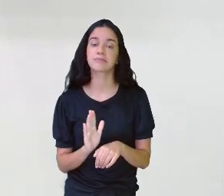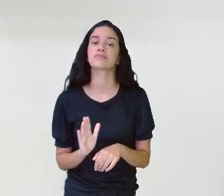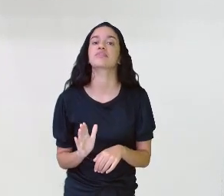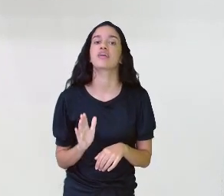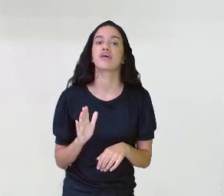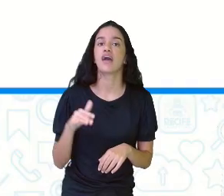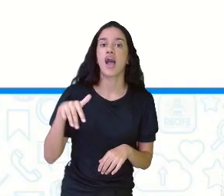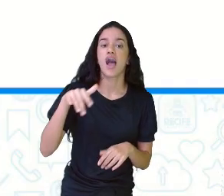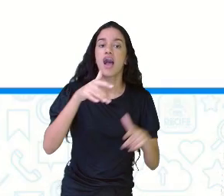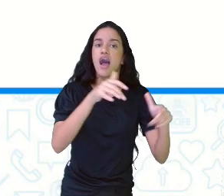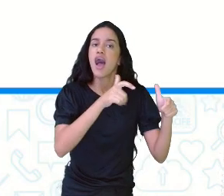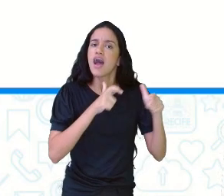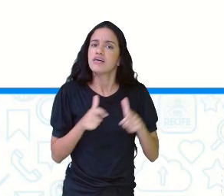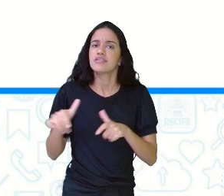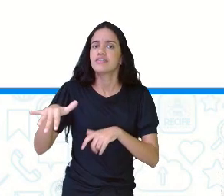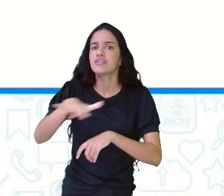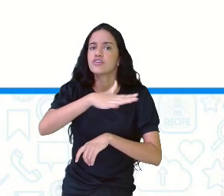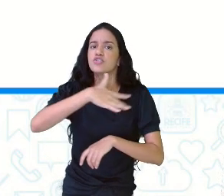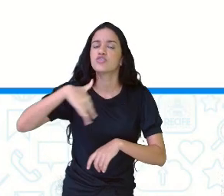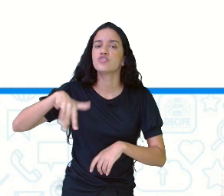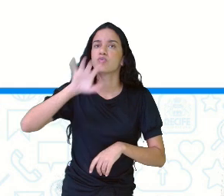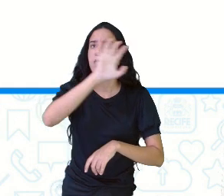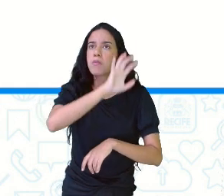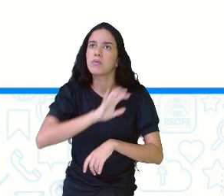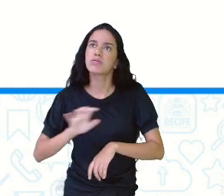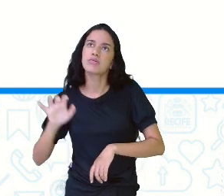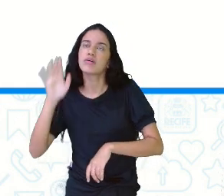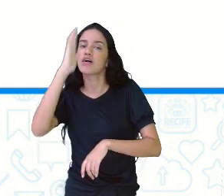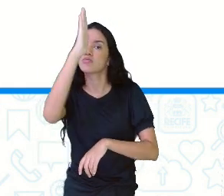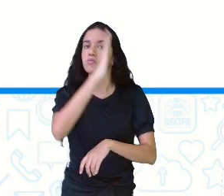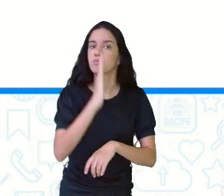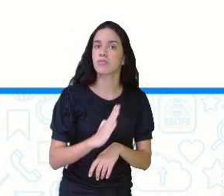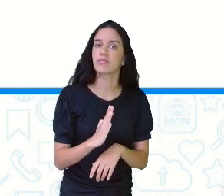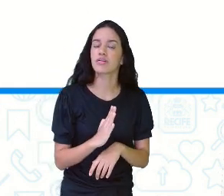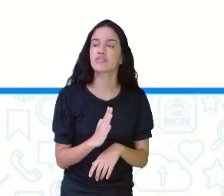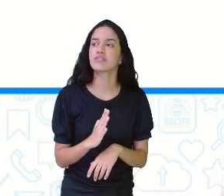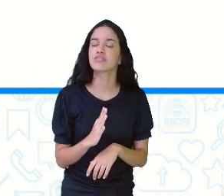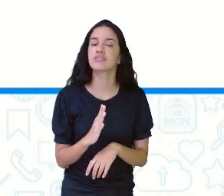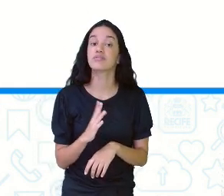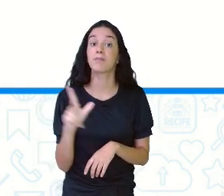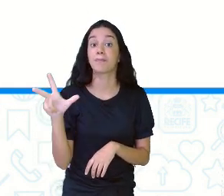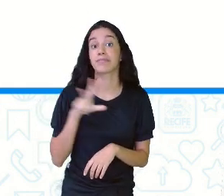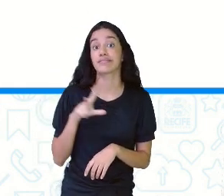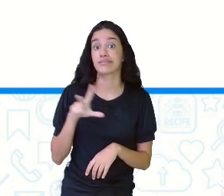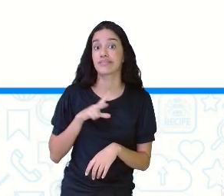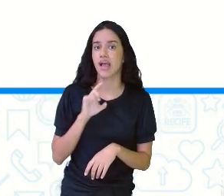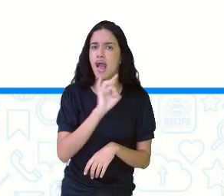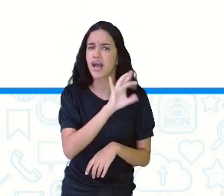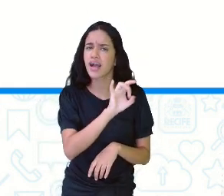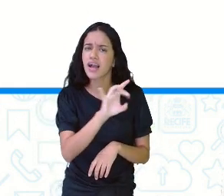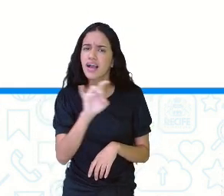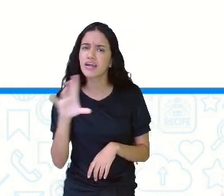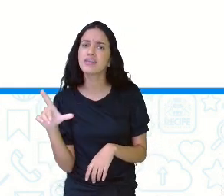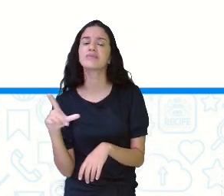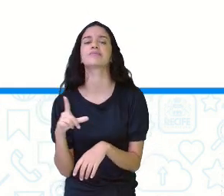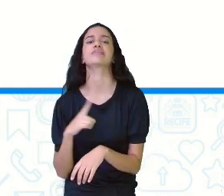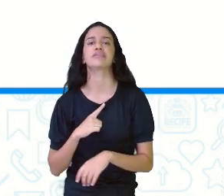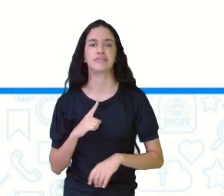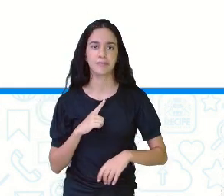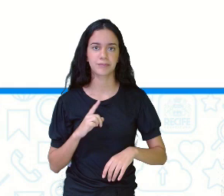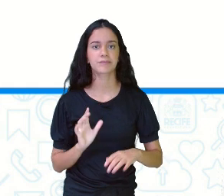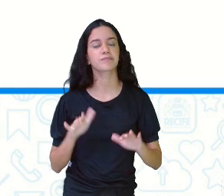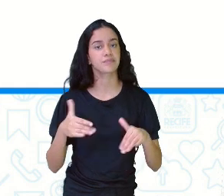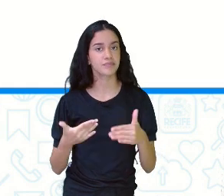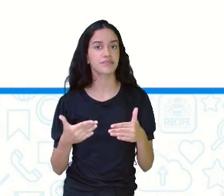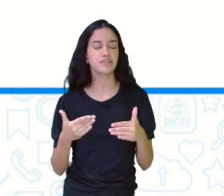do Brasil são recortes territoriais repletos de particularidades, cada uma tem a sua,